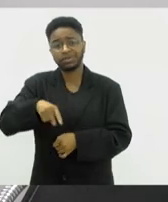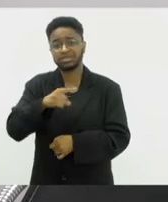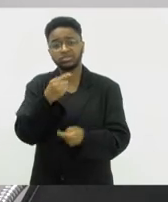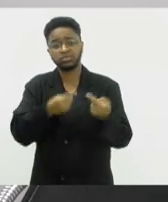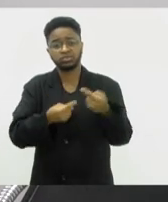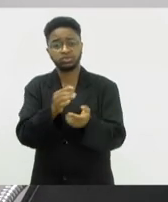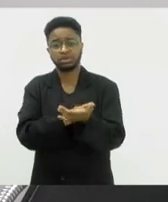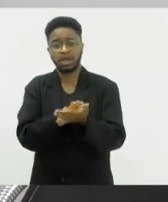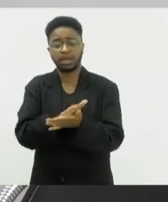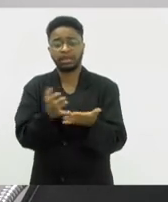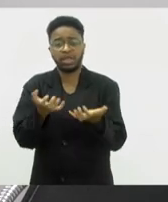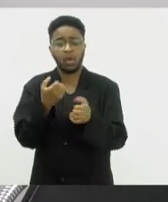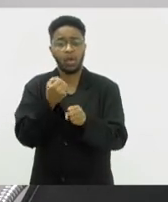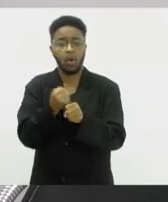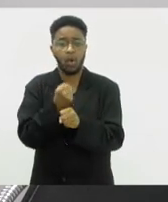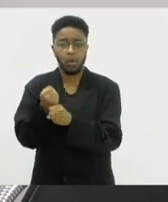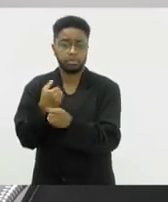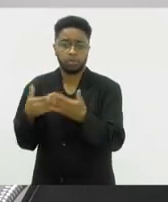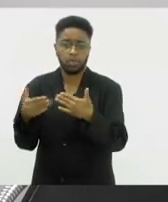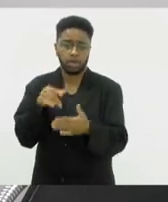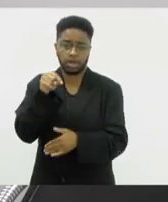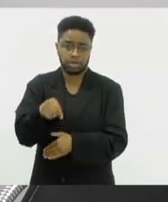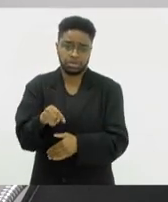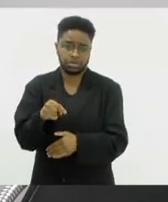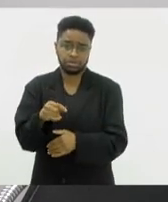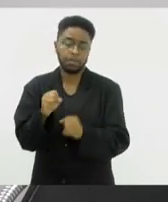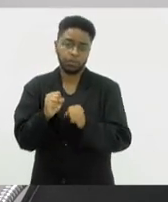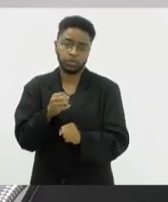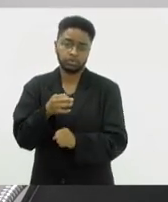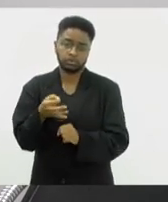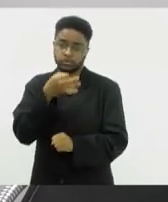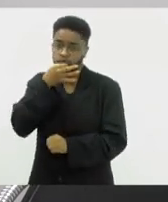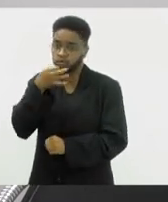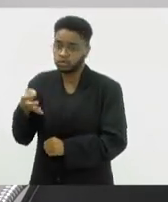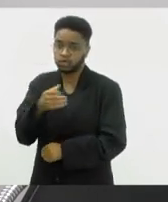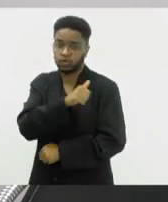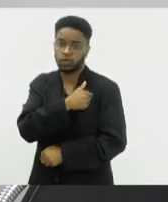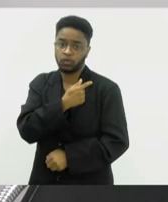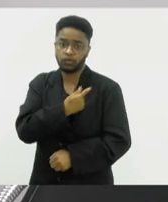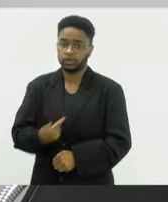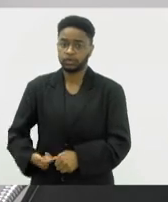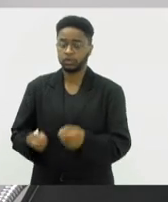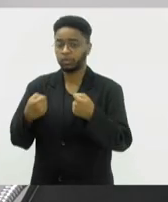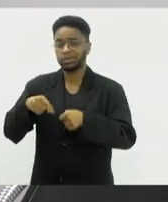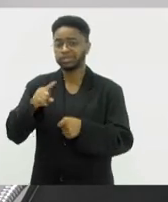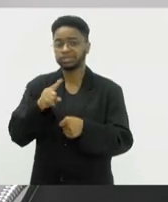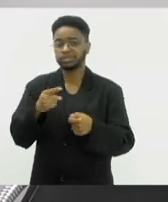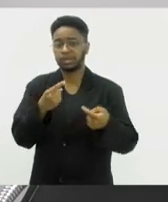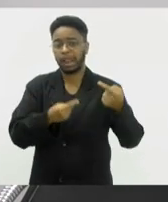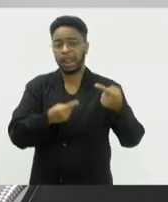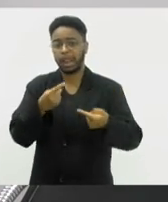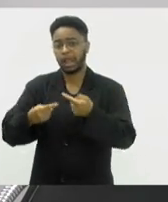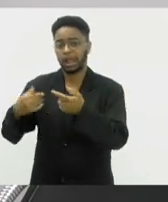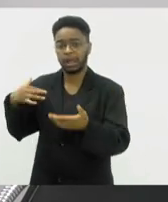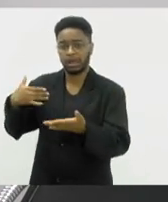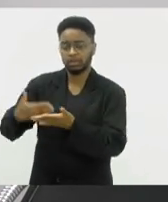quer fazer uma obra qualquer no estado do Rio de Janeiro, sugere ao governador, é uma tis. Por que que tem que tramitar?